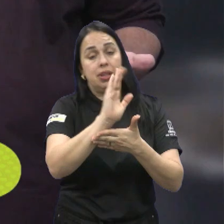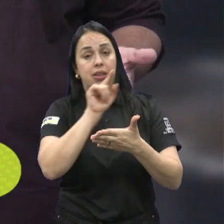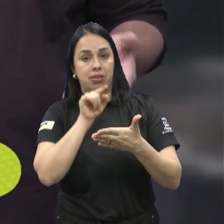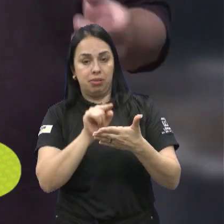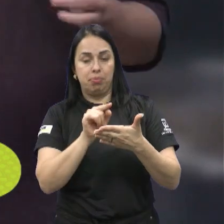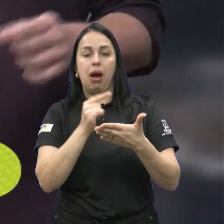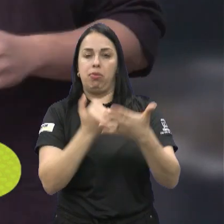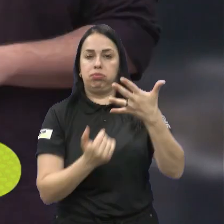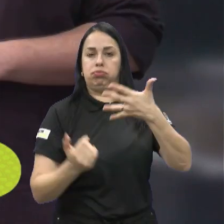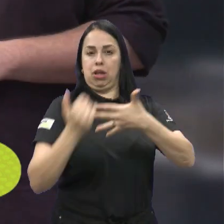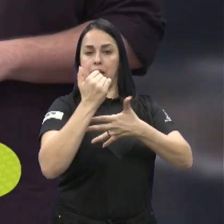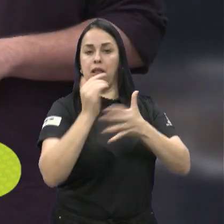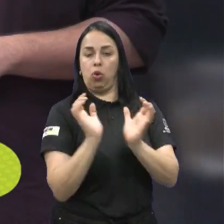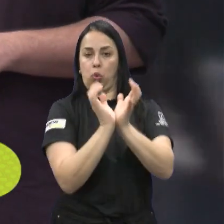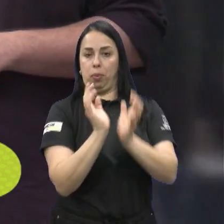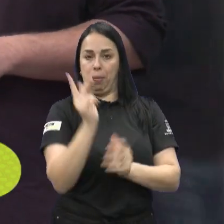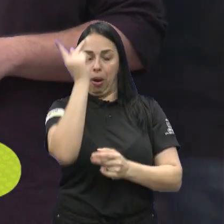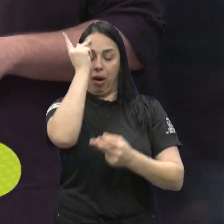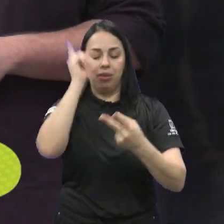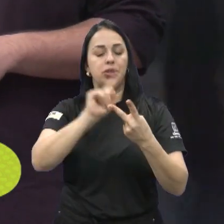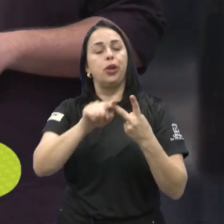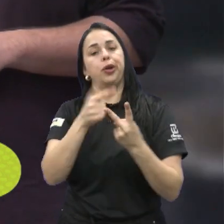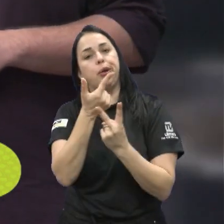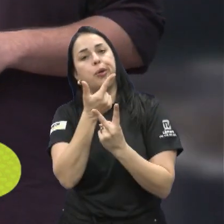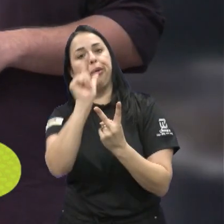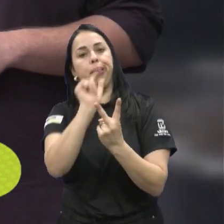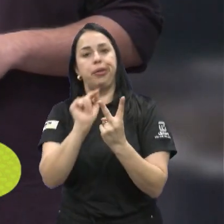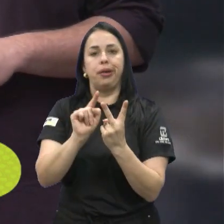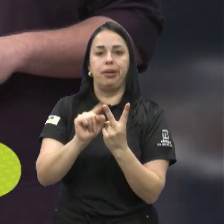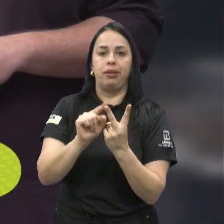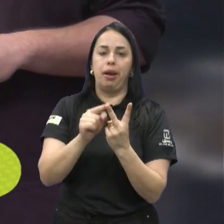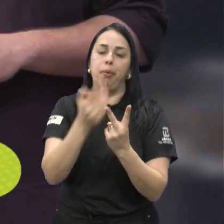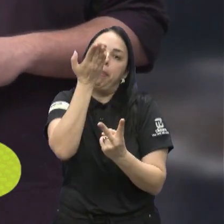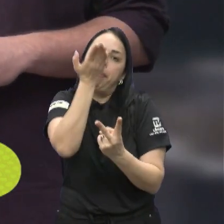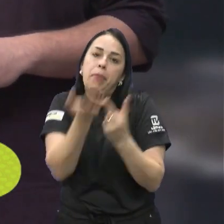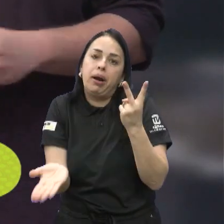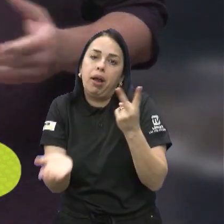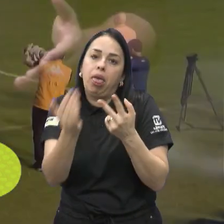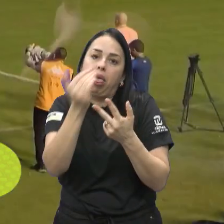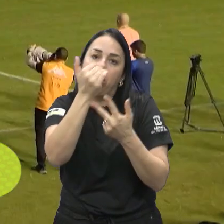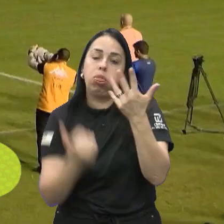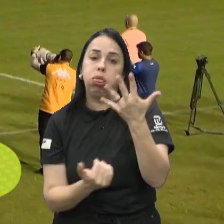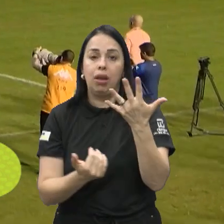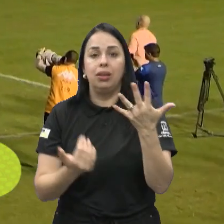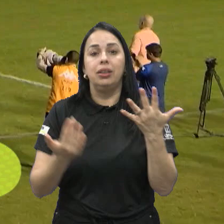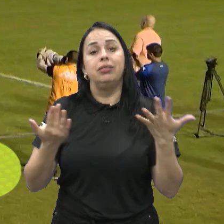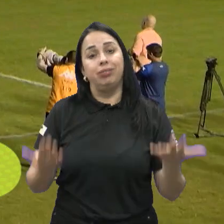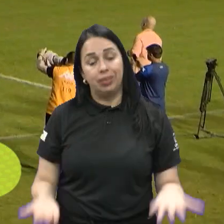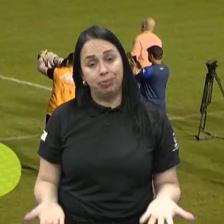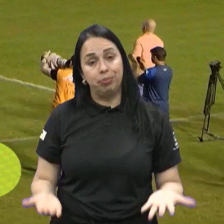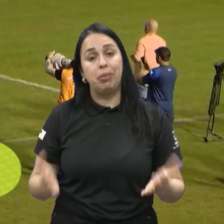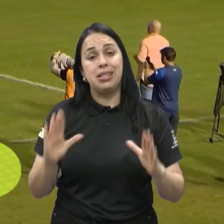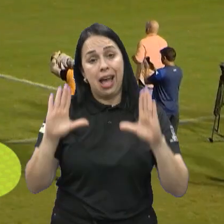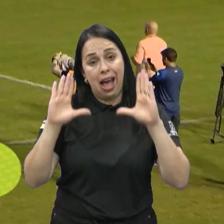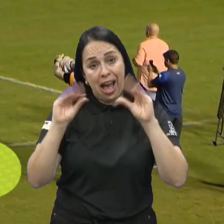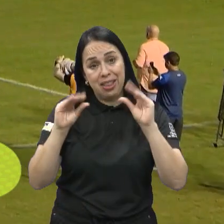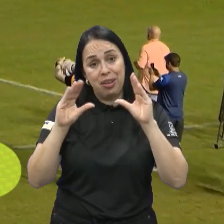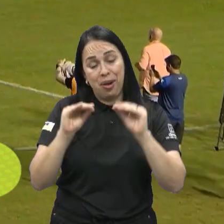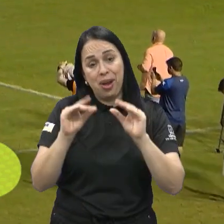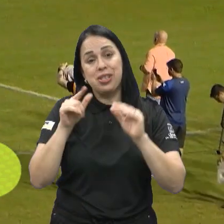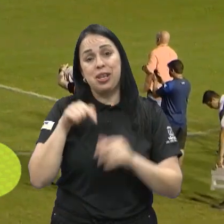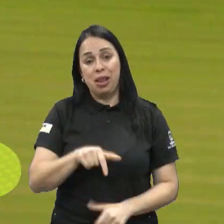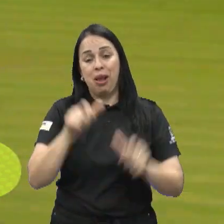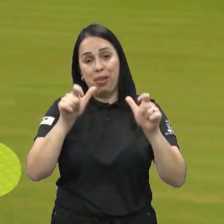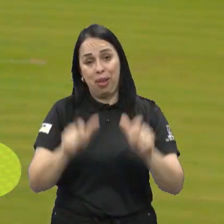futebol paulista. Já o outro iria amargar uma eliminação para o maior rival. Pois bem, naquela noite no Joaquinzão, uma